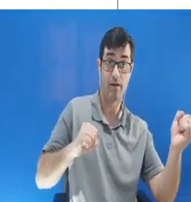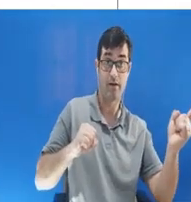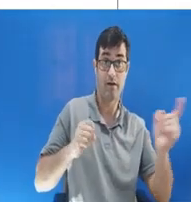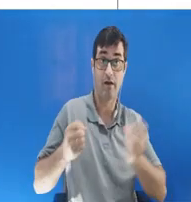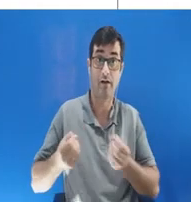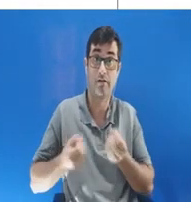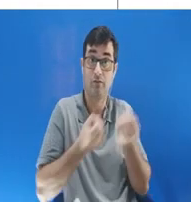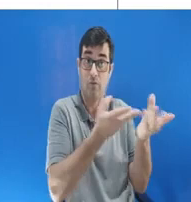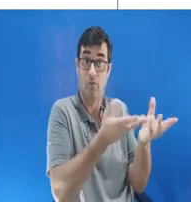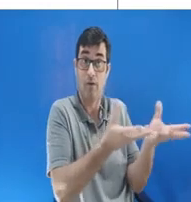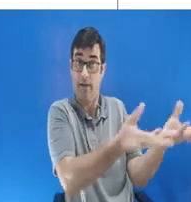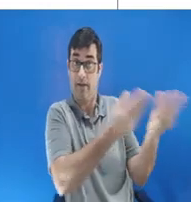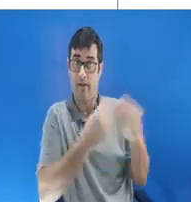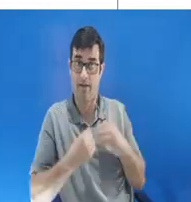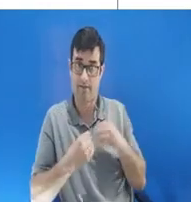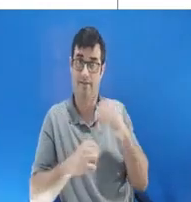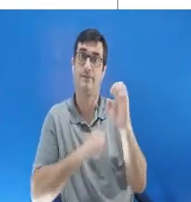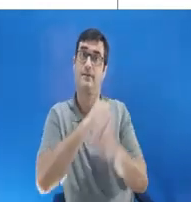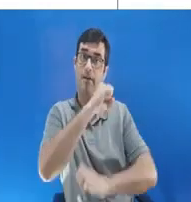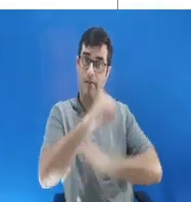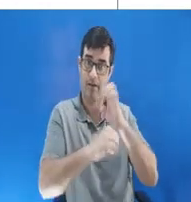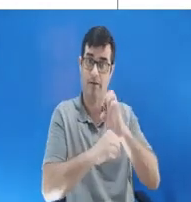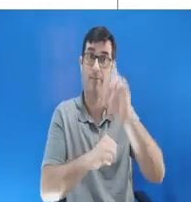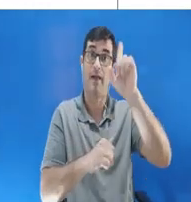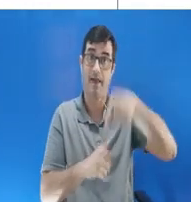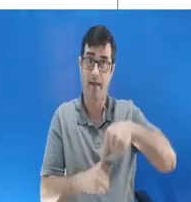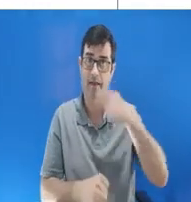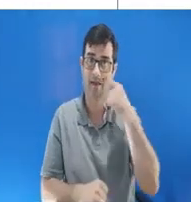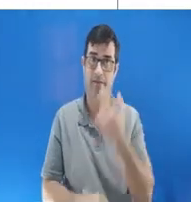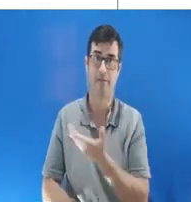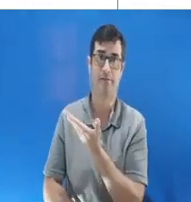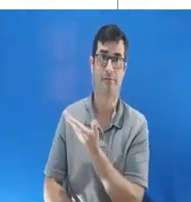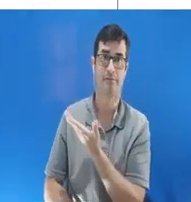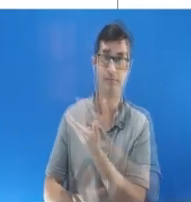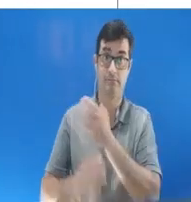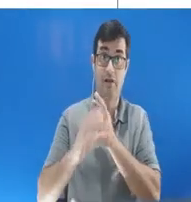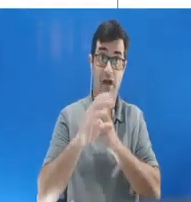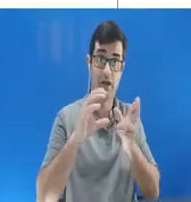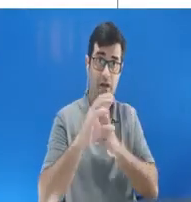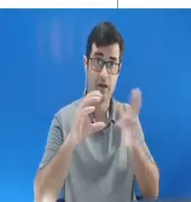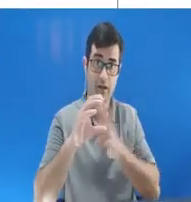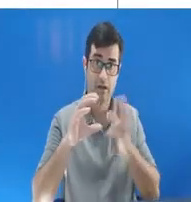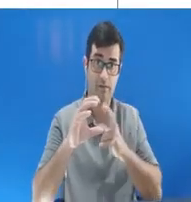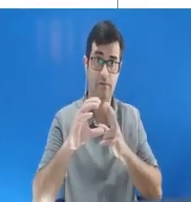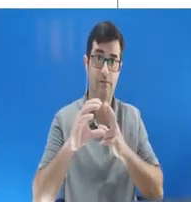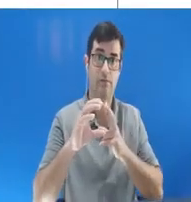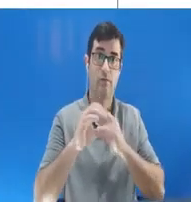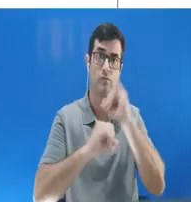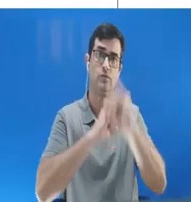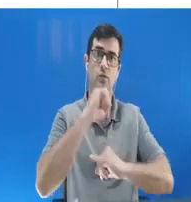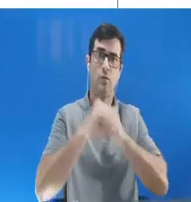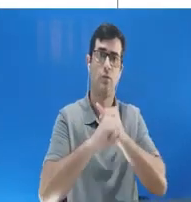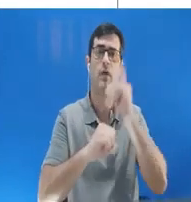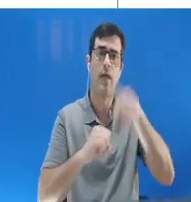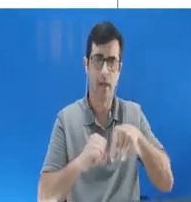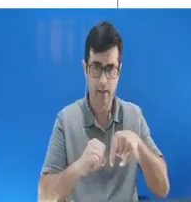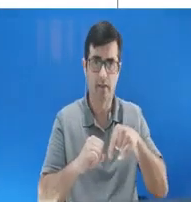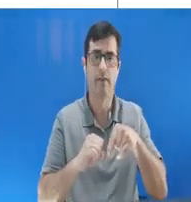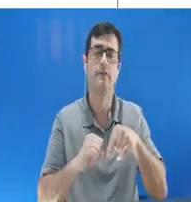vai interferir não no raio atômico, mas no raio iônico. O raio iônico tem a mesma